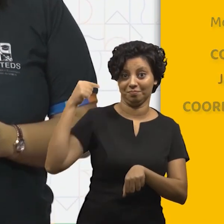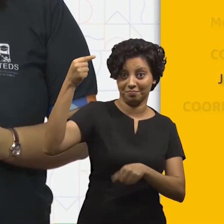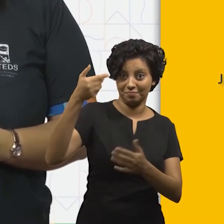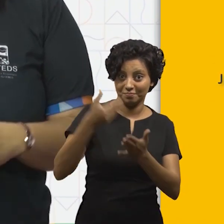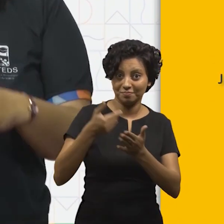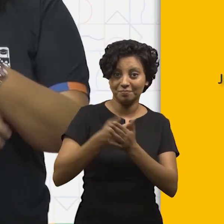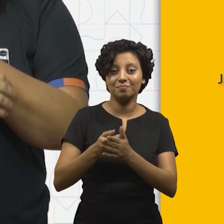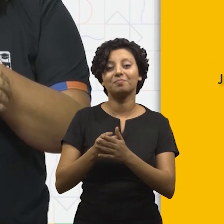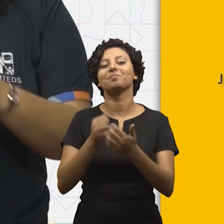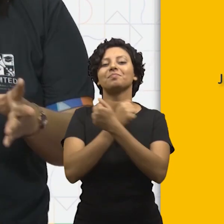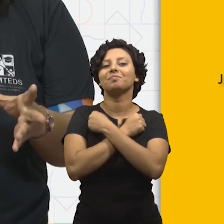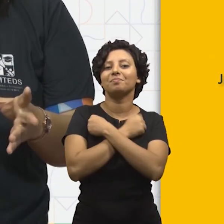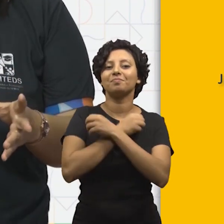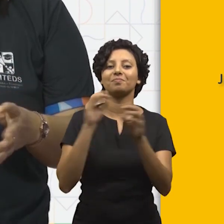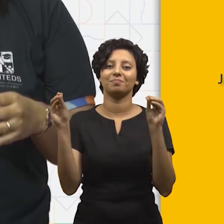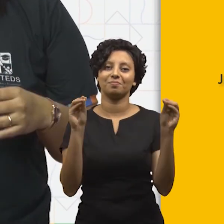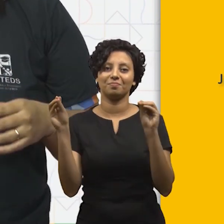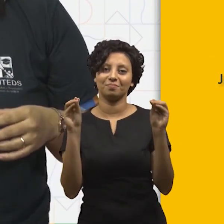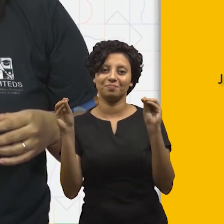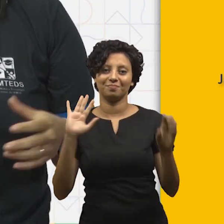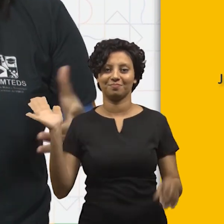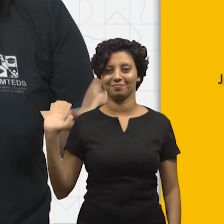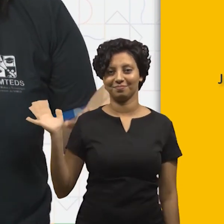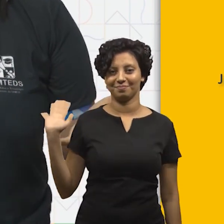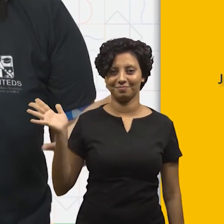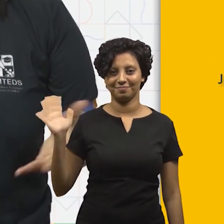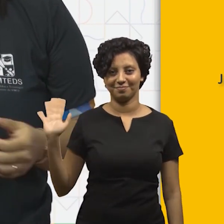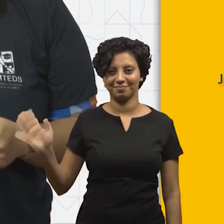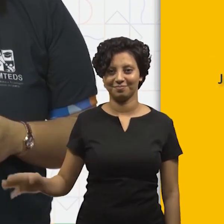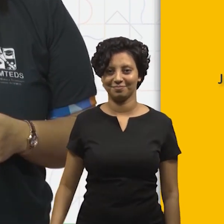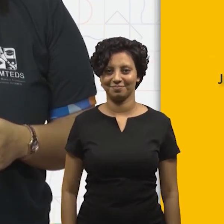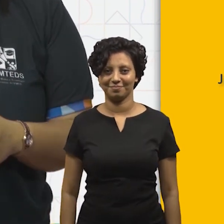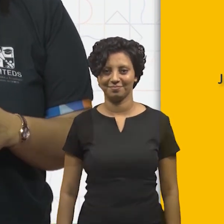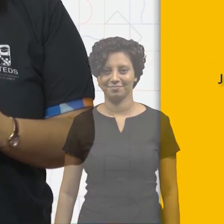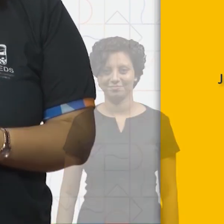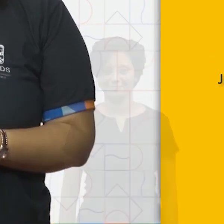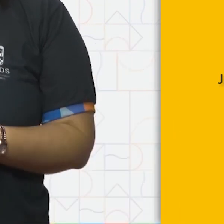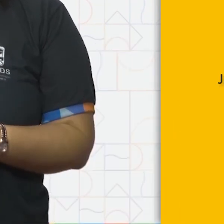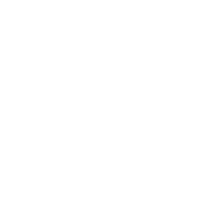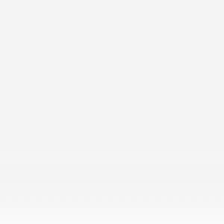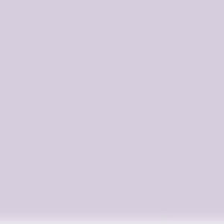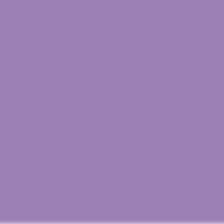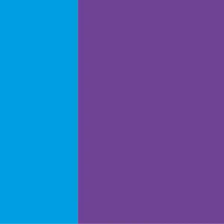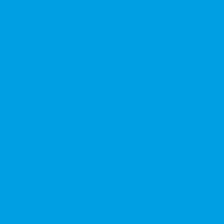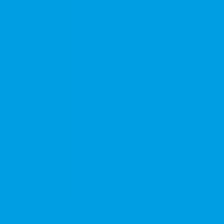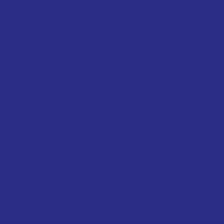você na próxima. Um grande abraço, um beijo e tchau!